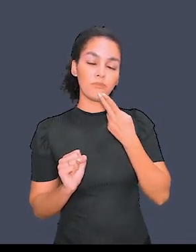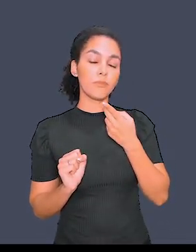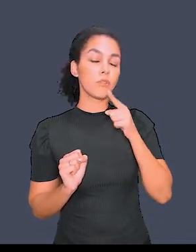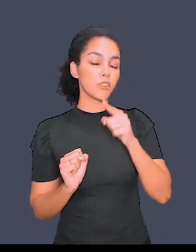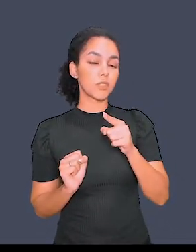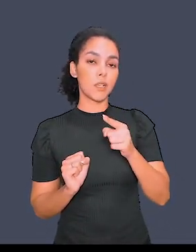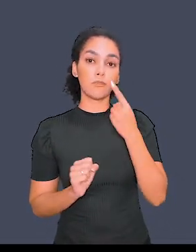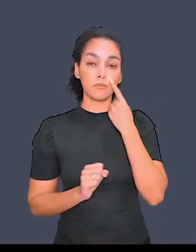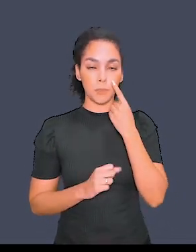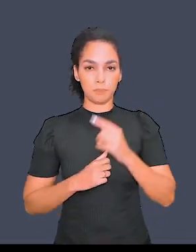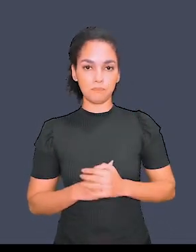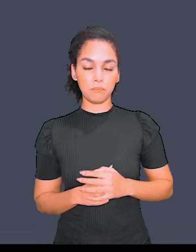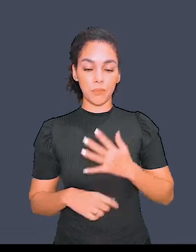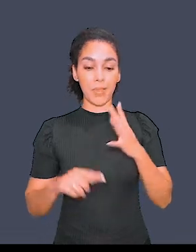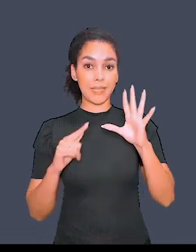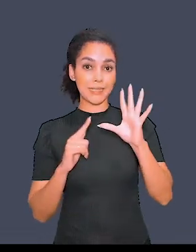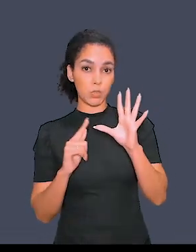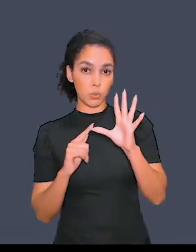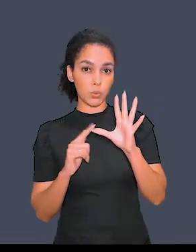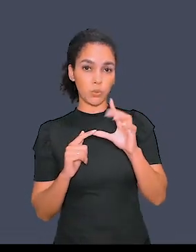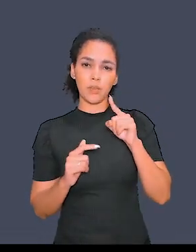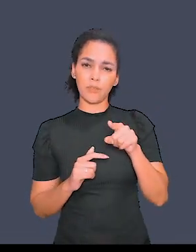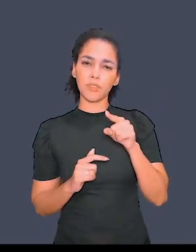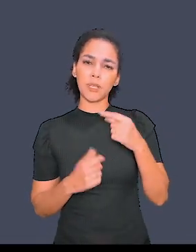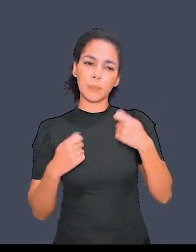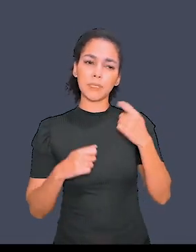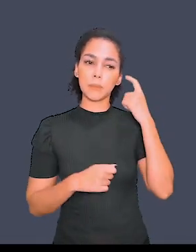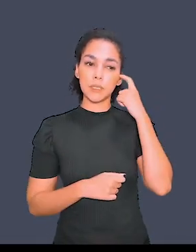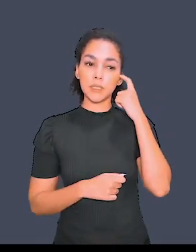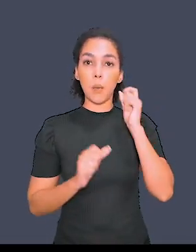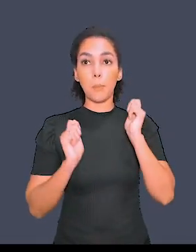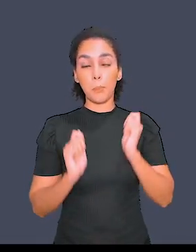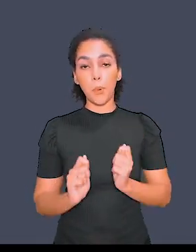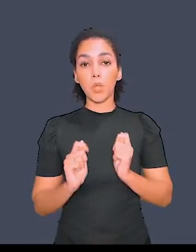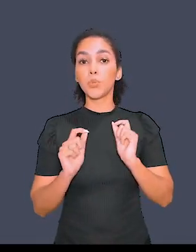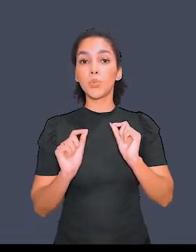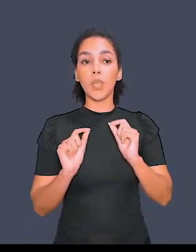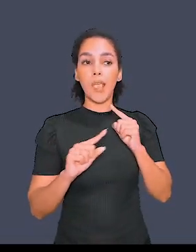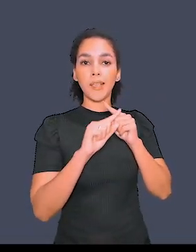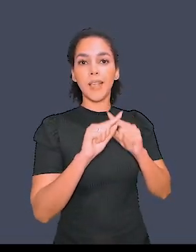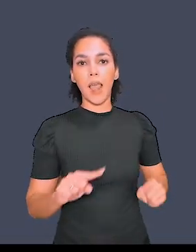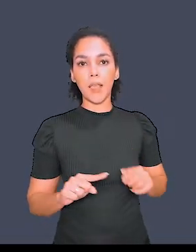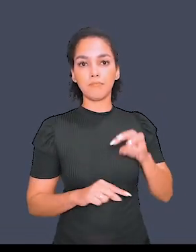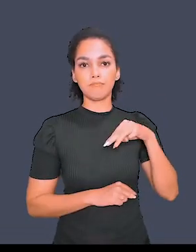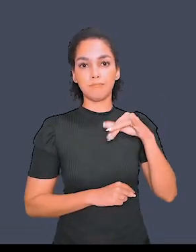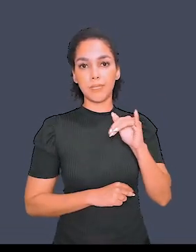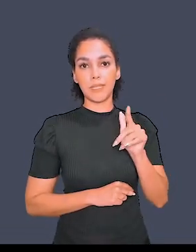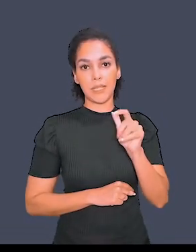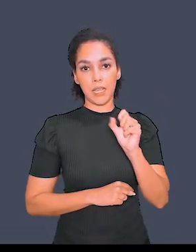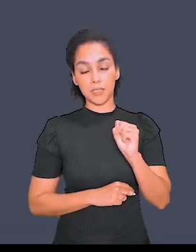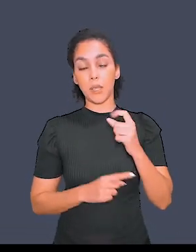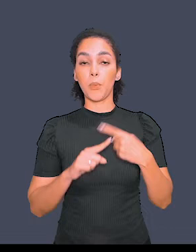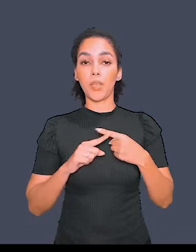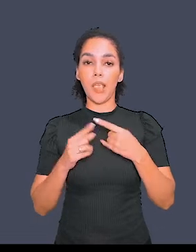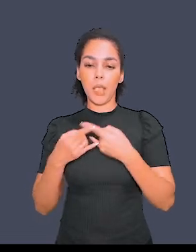E quinto e último risco que eu recomendo muito você refletir aí é a possibilidade do cancelamento dessas milhas, que no caso é o cancelamento